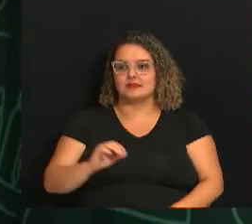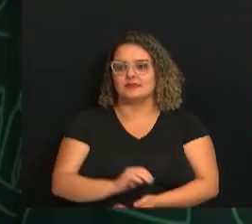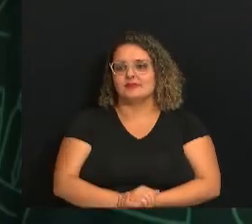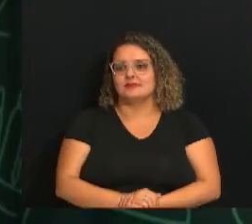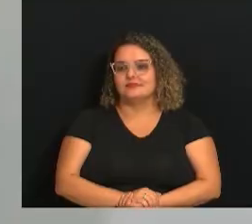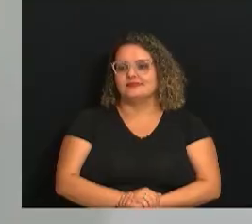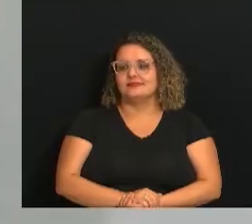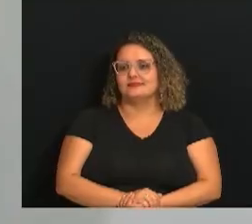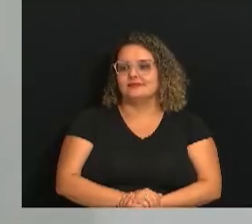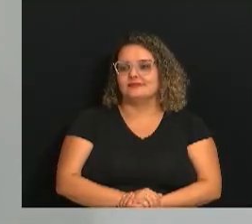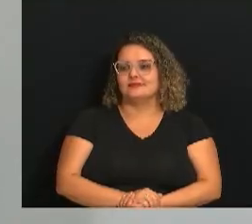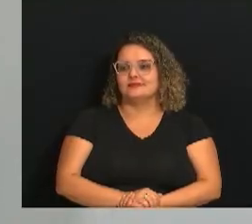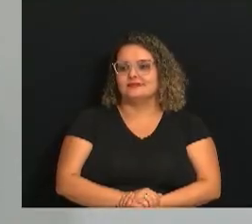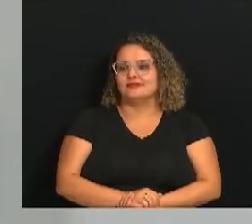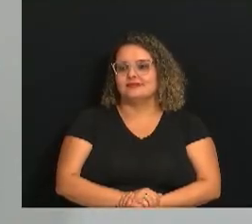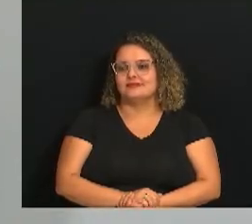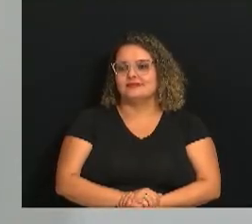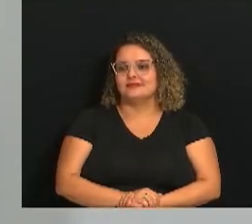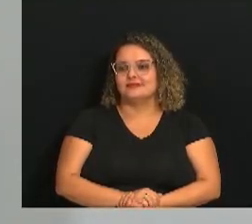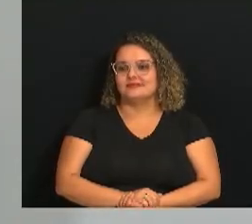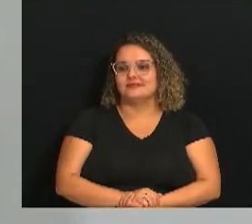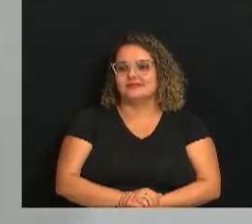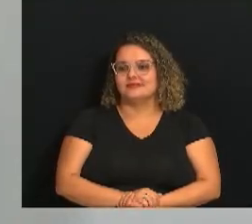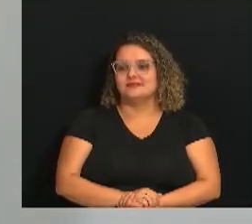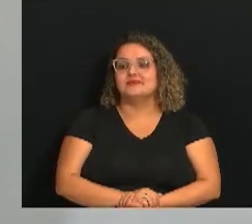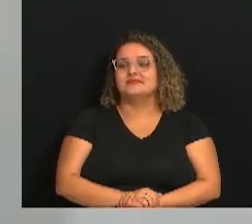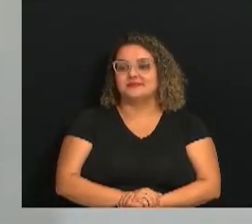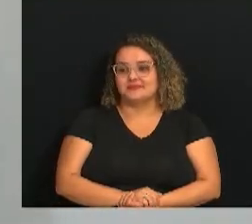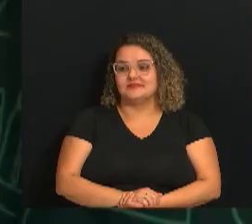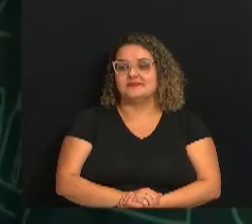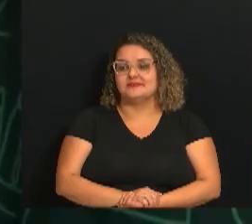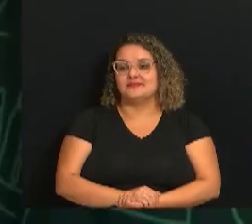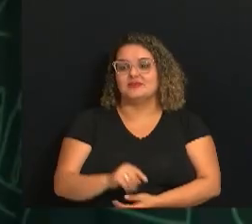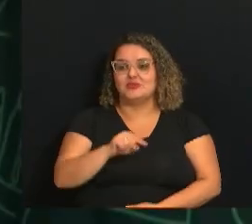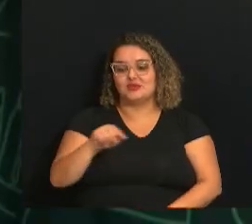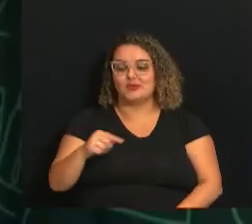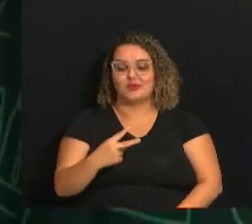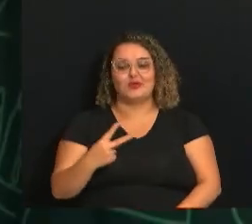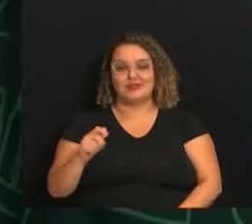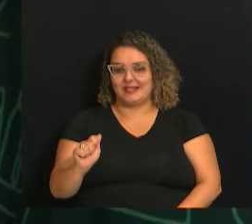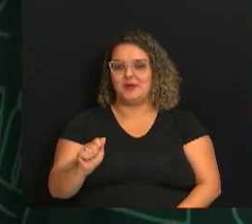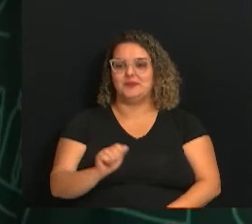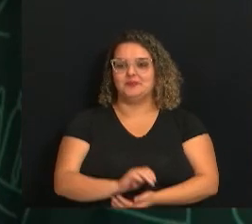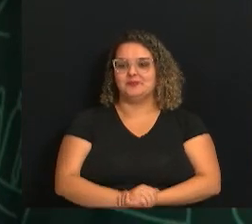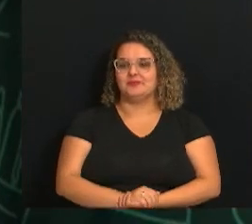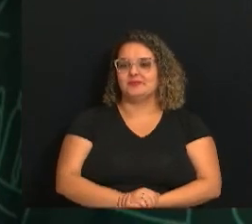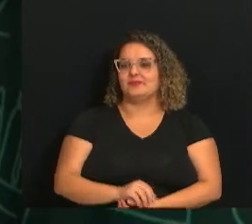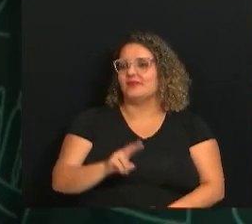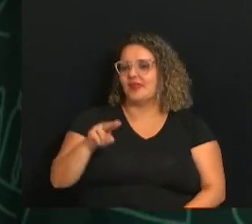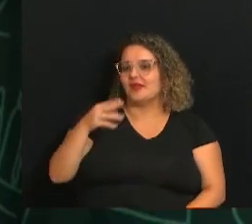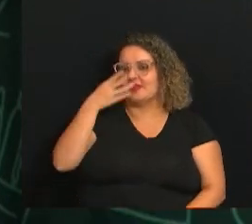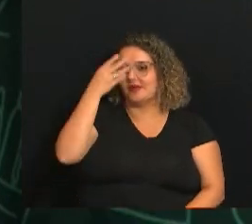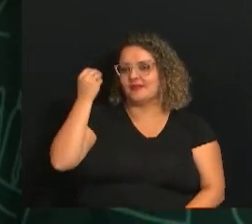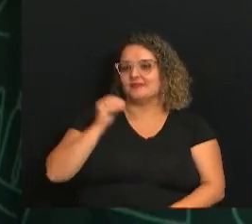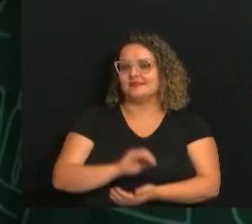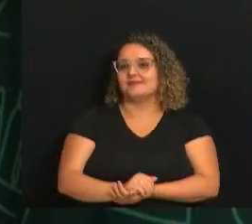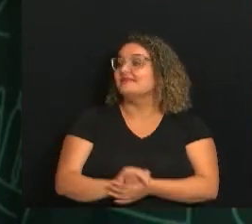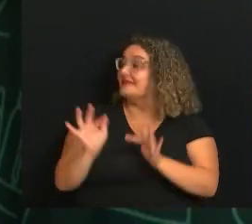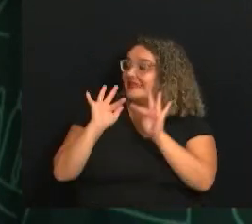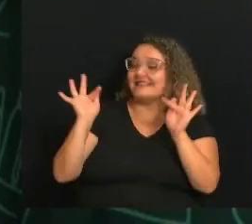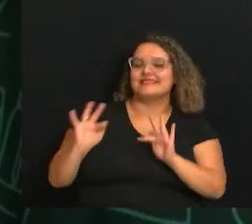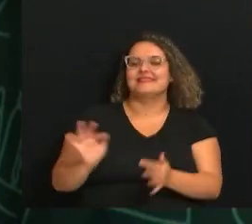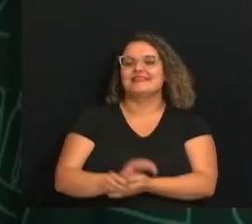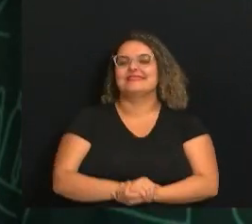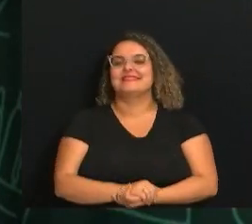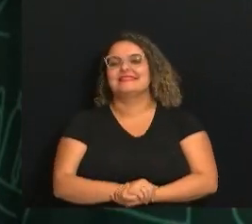B mais ou menos raiz de B ao quadrado menos 4AC sobre 2A. Olha só, cara, eu nunca esqueci. Agora eu fiquei feliz, hein? Puxa